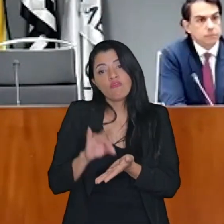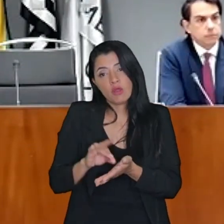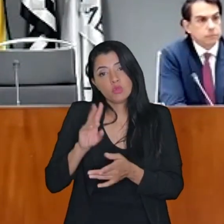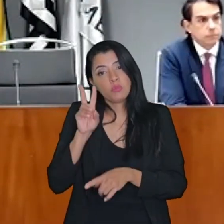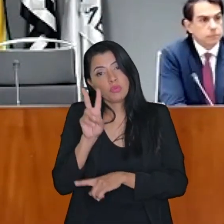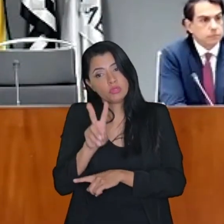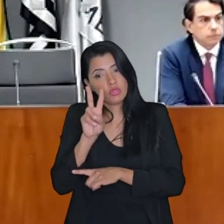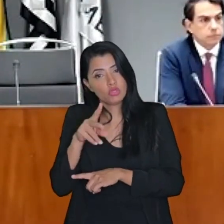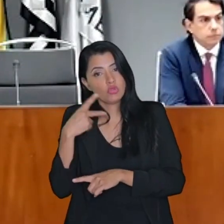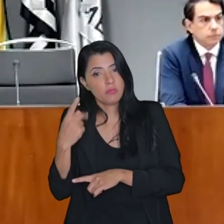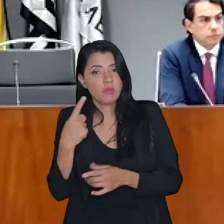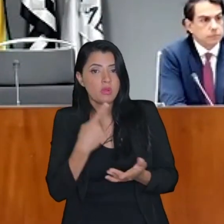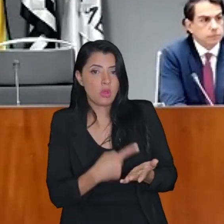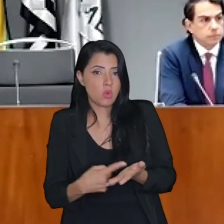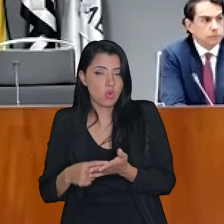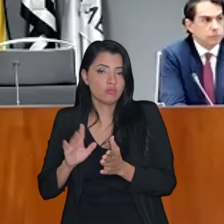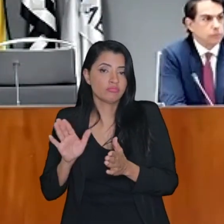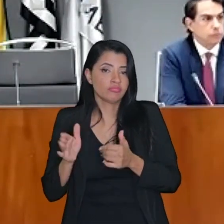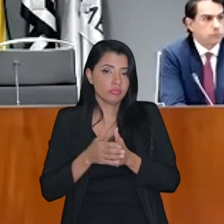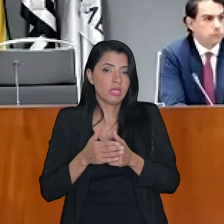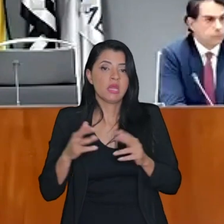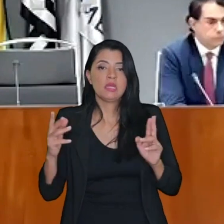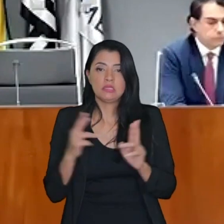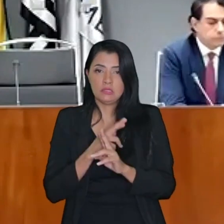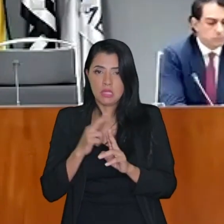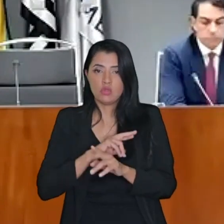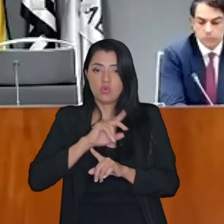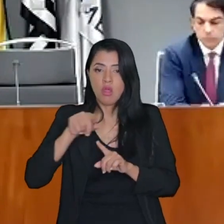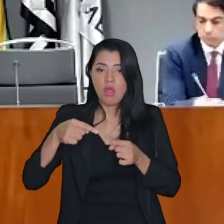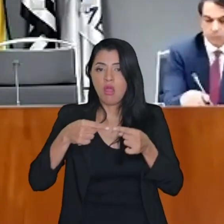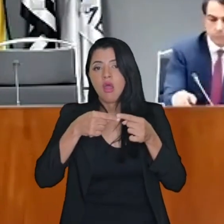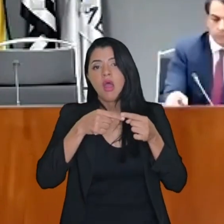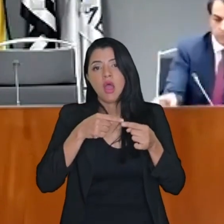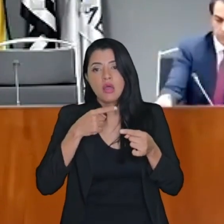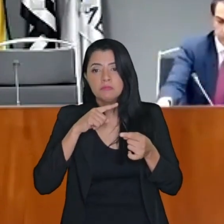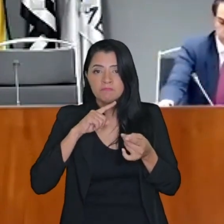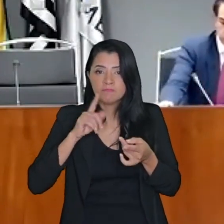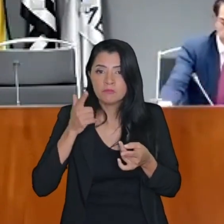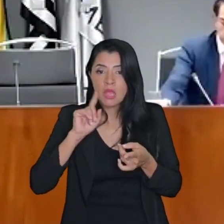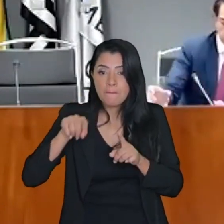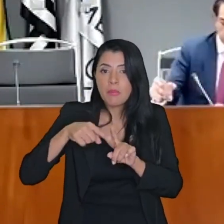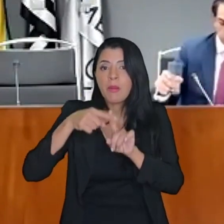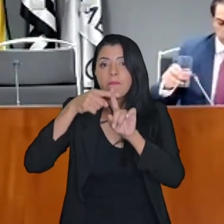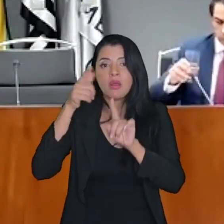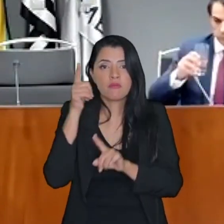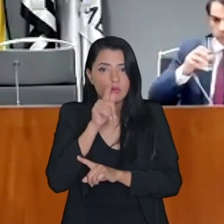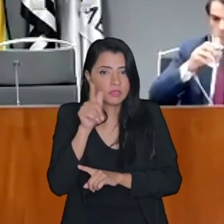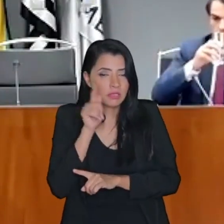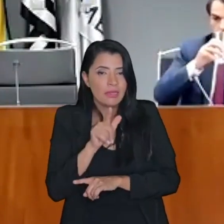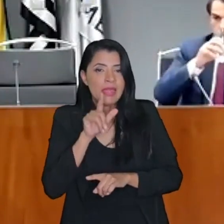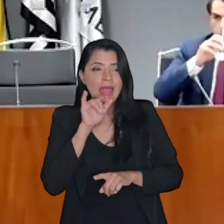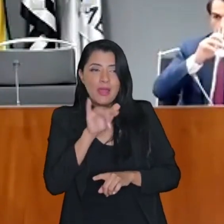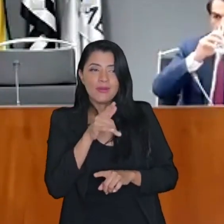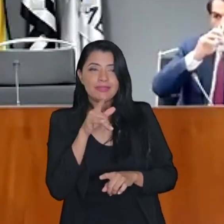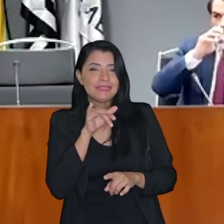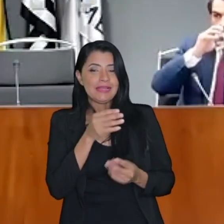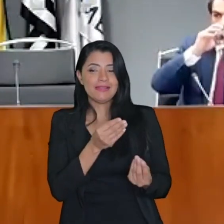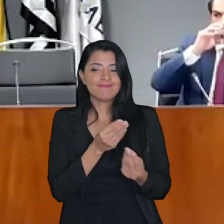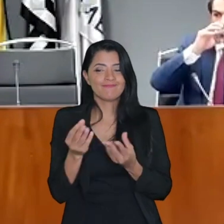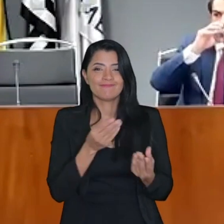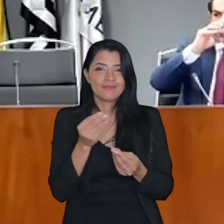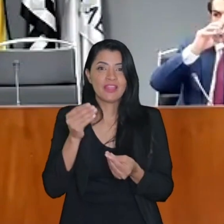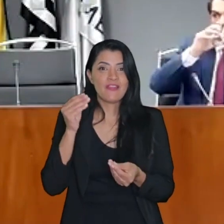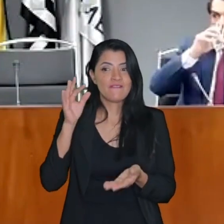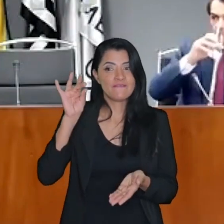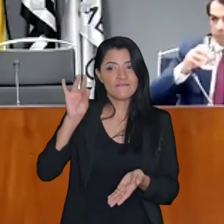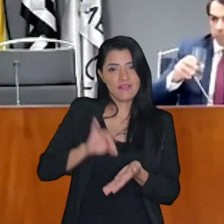protegidos pelo acordo. Esses fatos estão relacionados aos benefícios. A questão toda é se ele não trouxer esses fatos e esses fatos